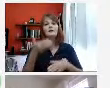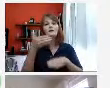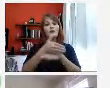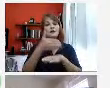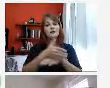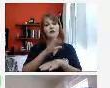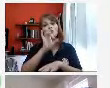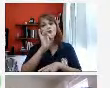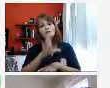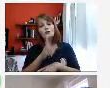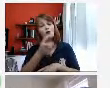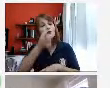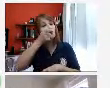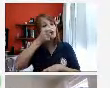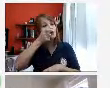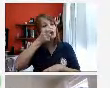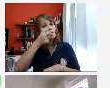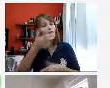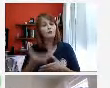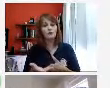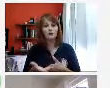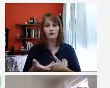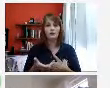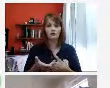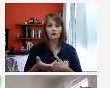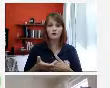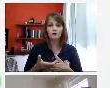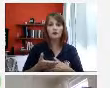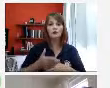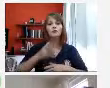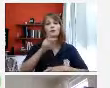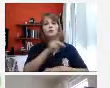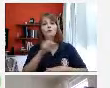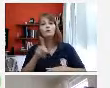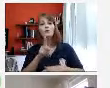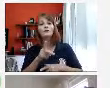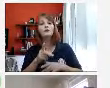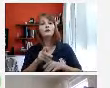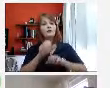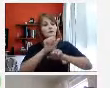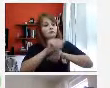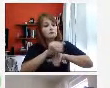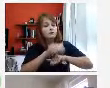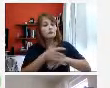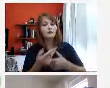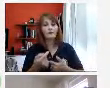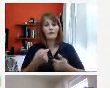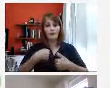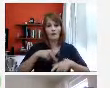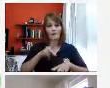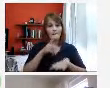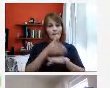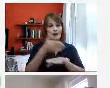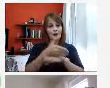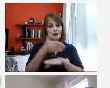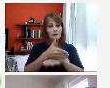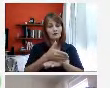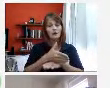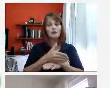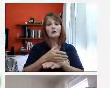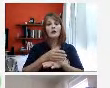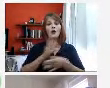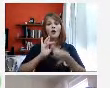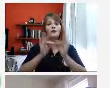como espectadores, né? Nós assistimos o que os professores eles lecionaram lá. Eu participei da oficina de GeoGebra, já teve